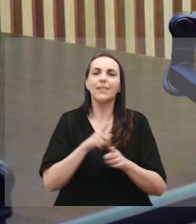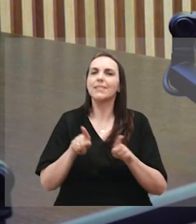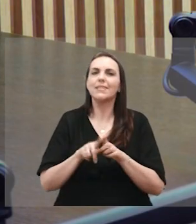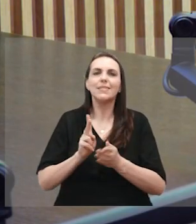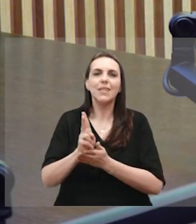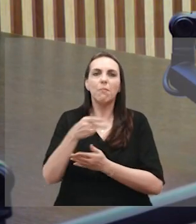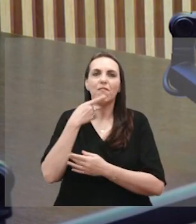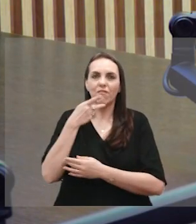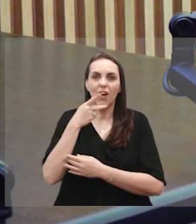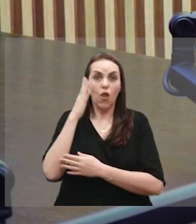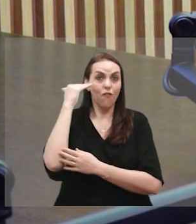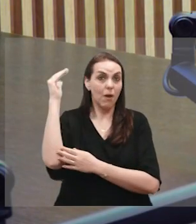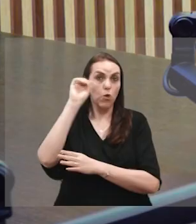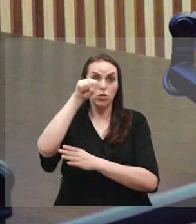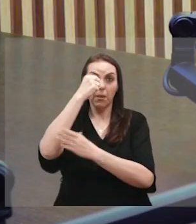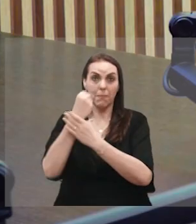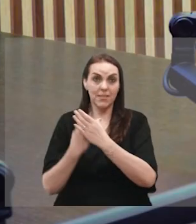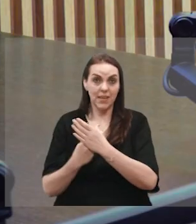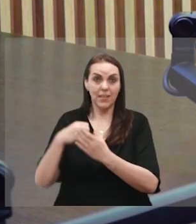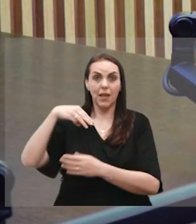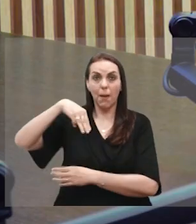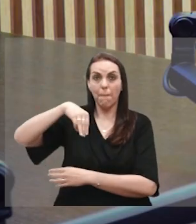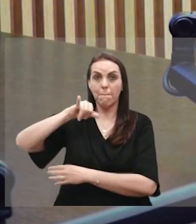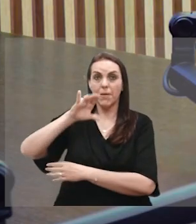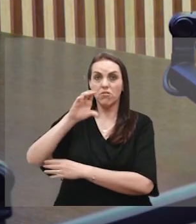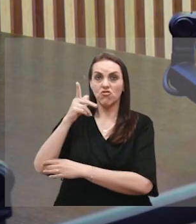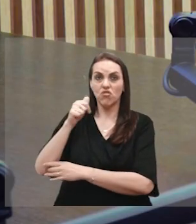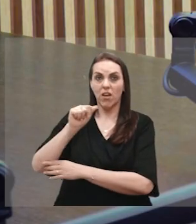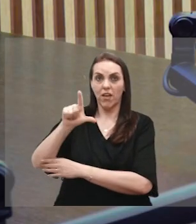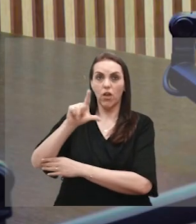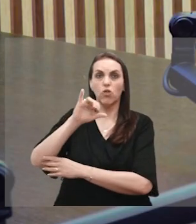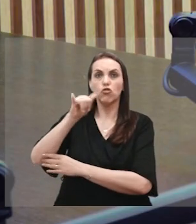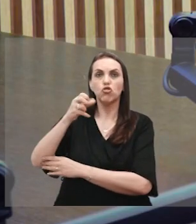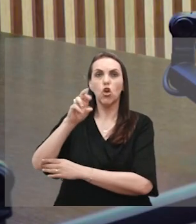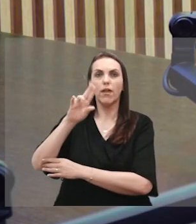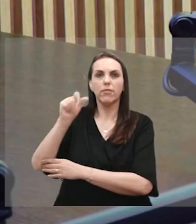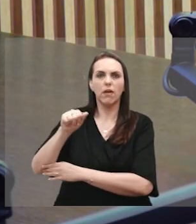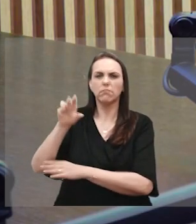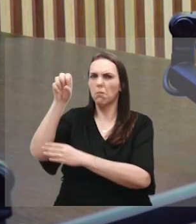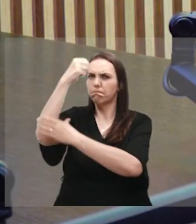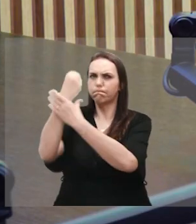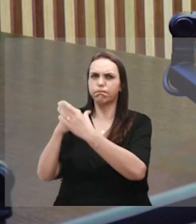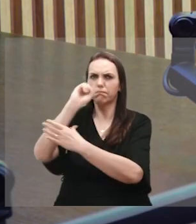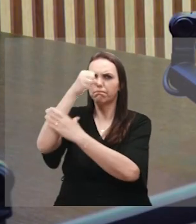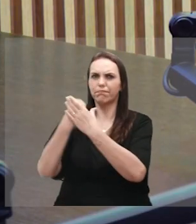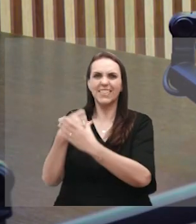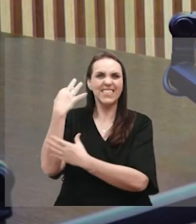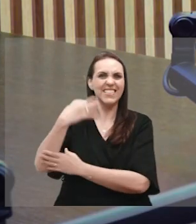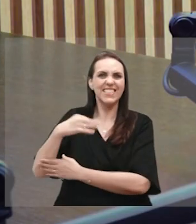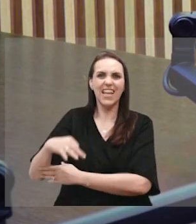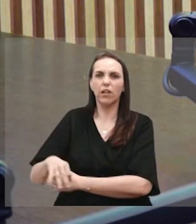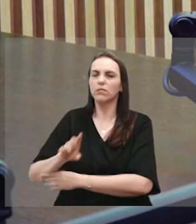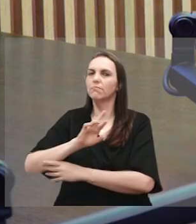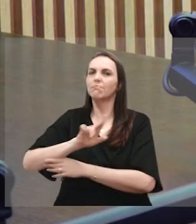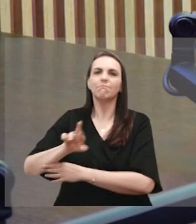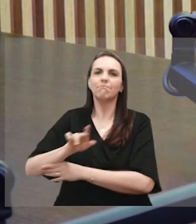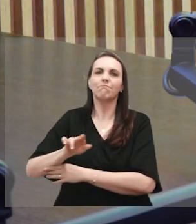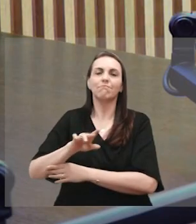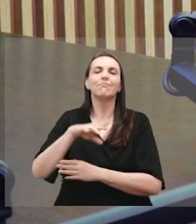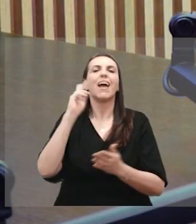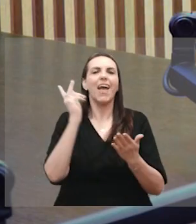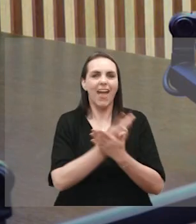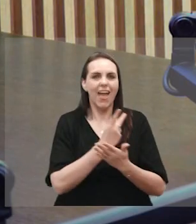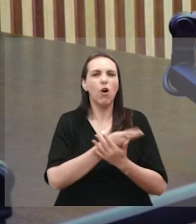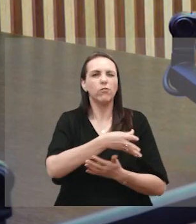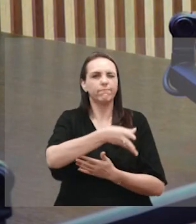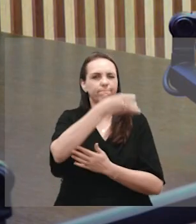Jordan, que diz que não interessa quantas cestas ele já acertou e entrou na história. Na cabeça dele, ele só lembra quantas ele errou. Então a gente deve errar muito.